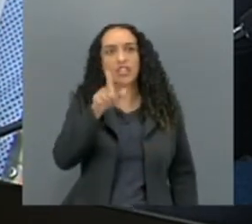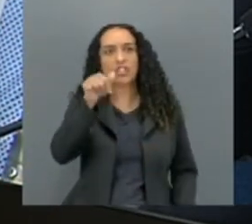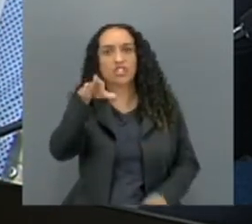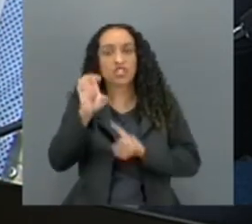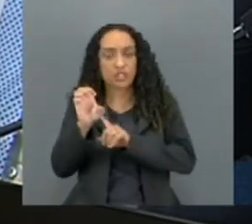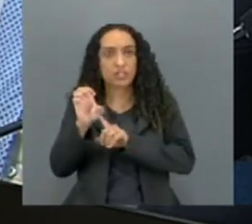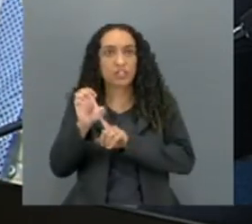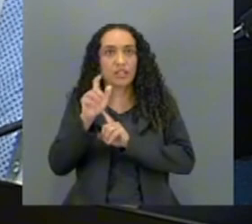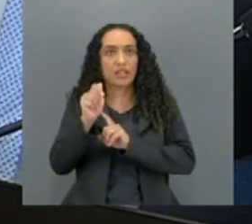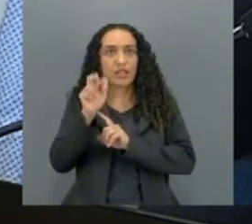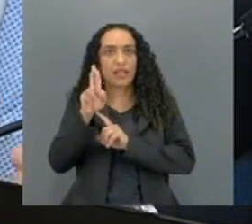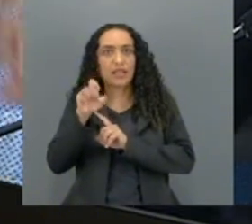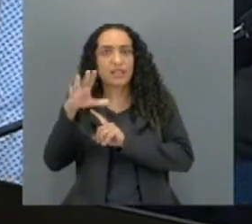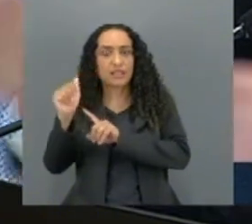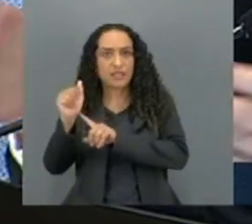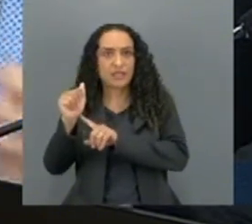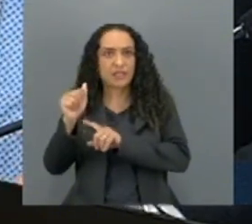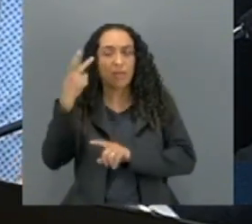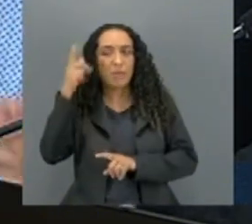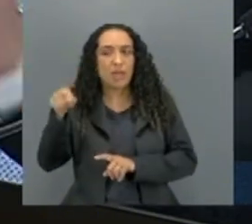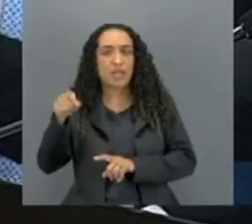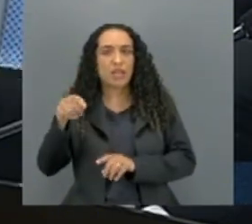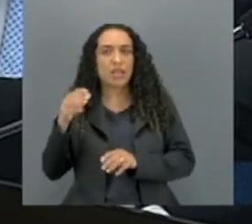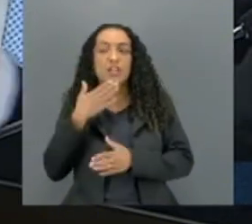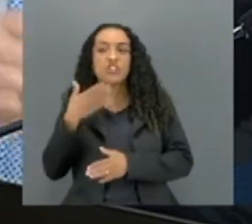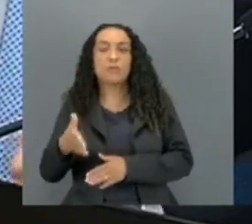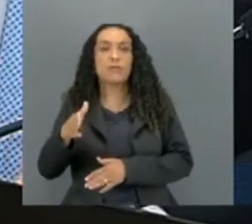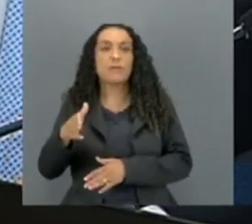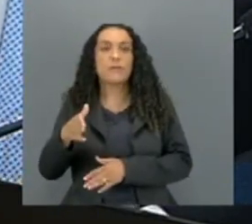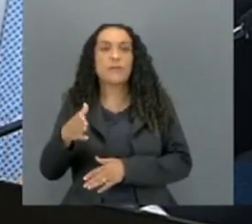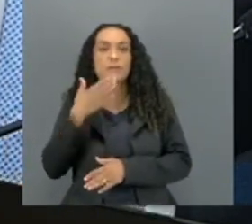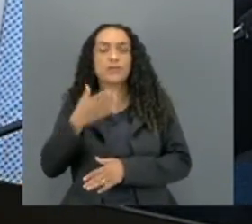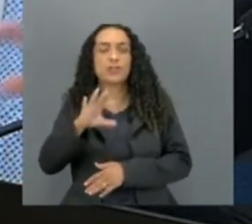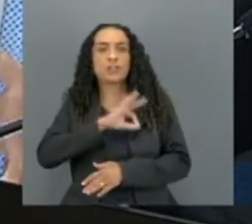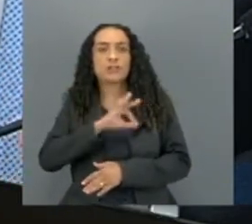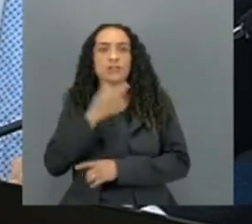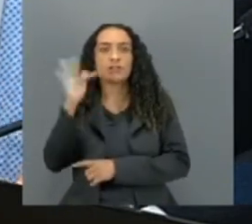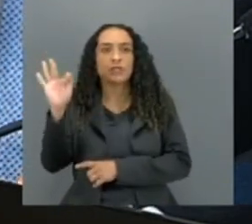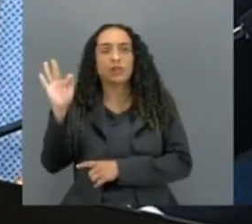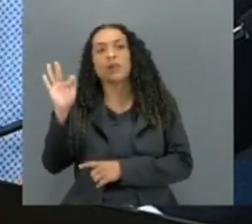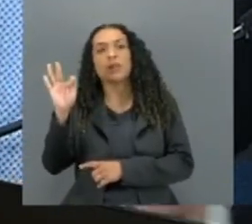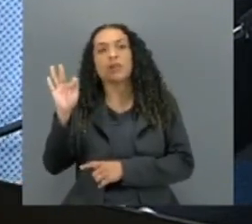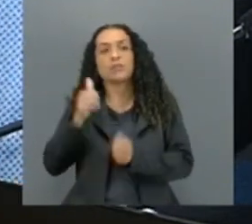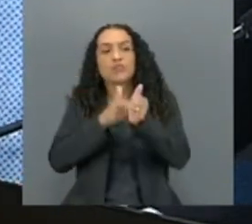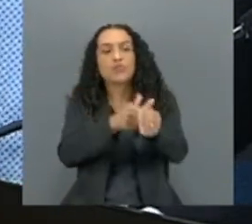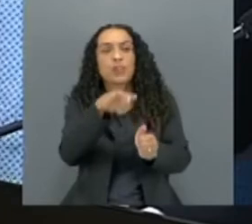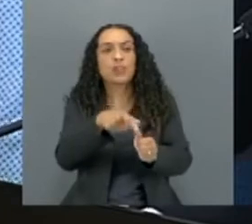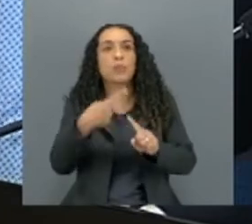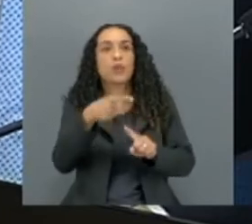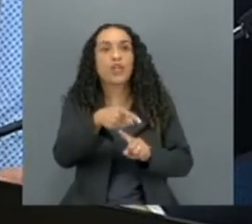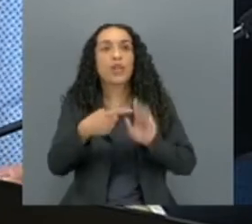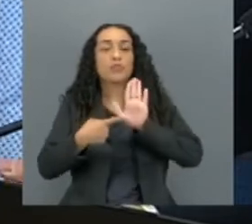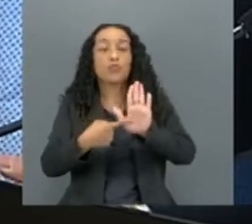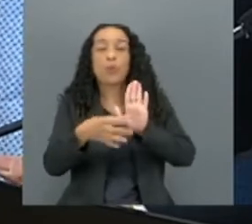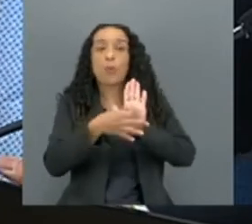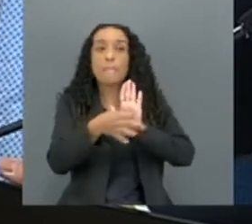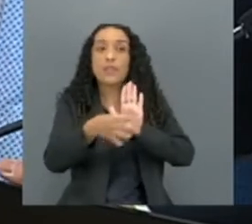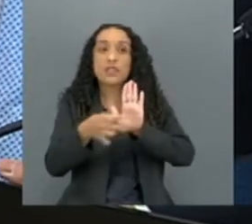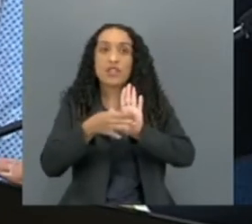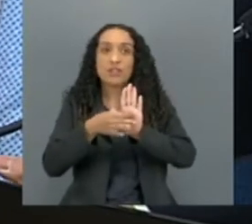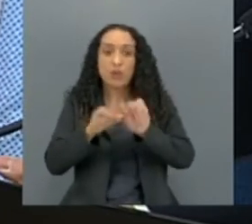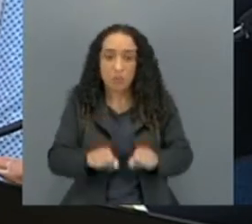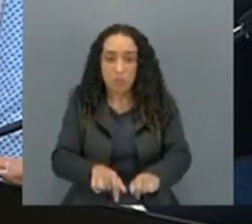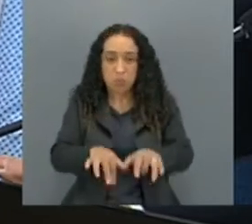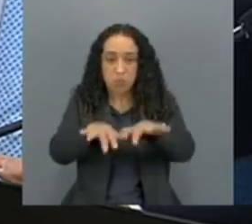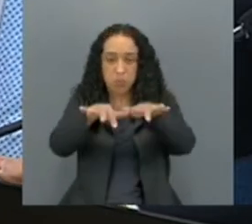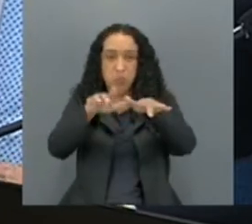de Alexandre Garcia para Jorge Messias acionar a Polícia Federal do doutor Andrei para perseguir Alexandre Garcia? Porque ele expôs uma opinião de que as enchentes do Rio